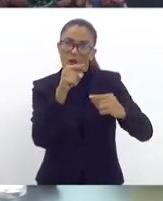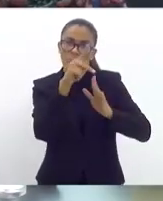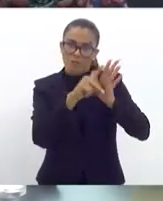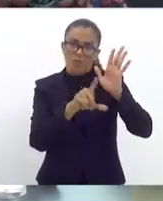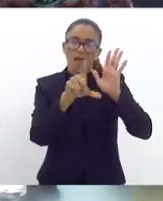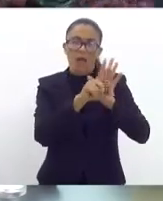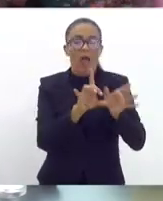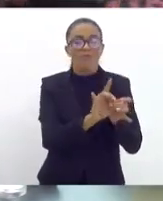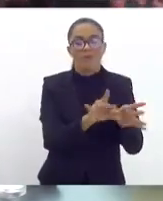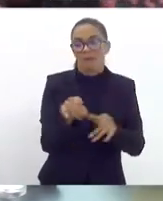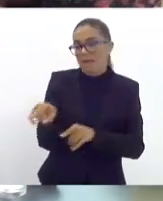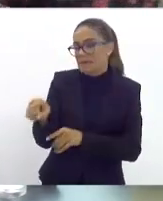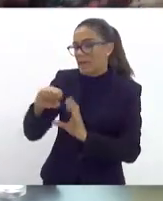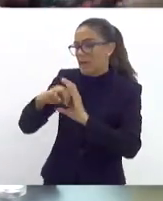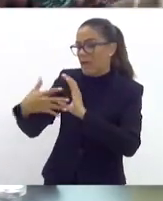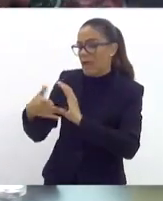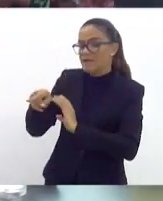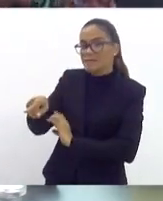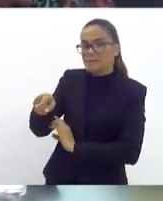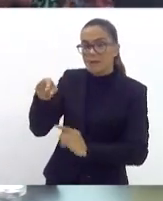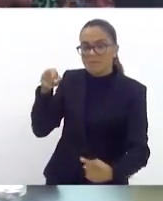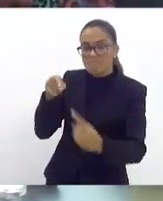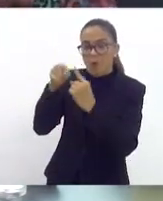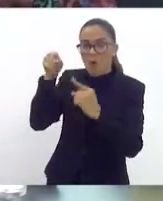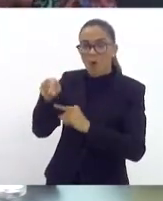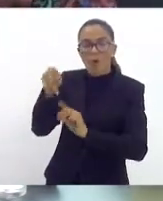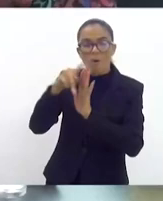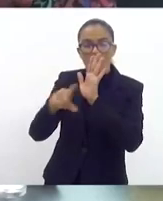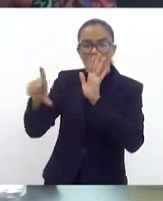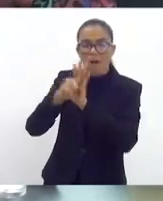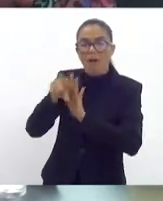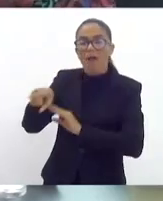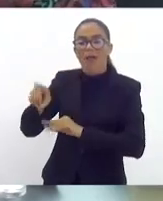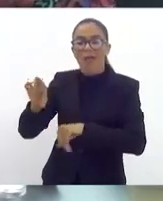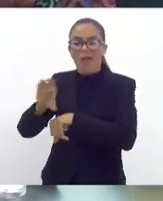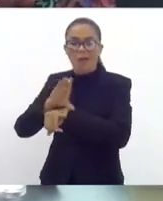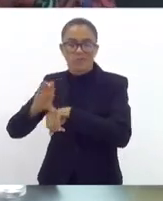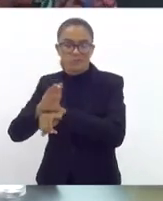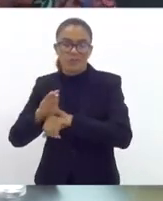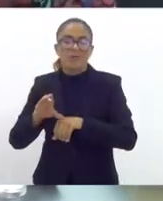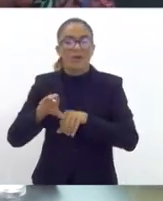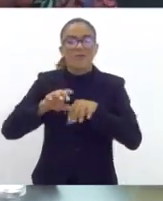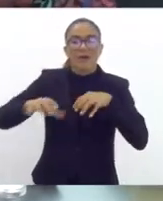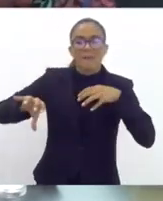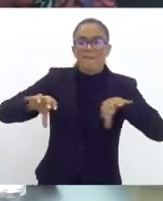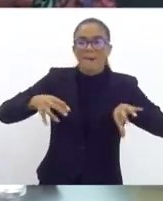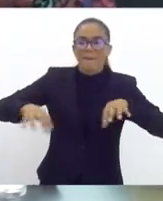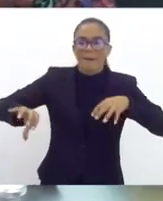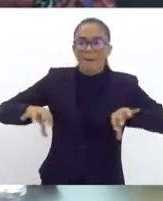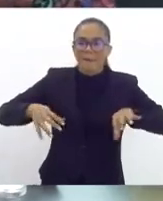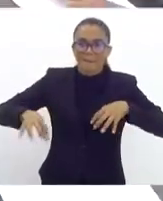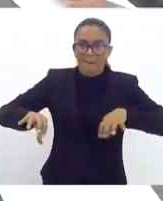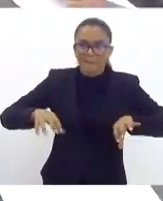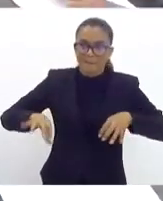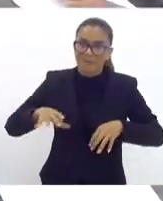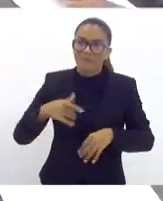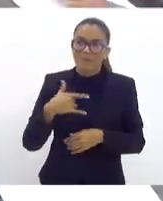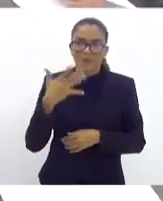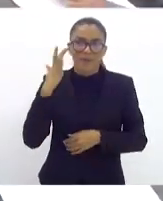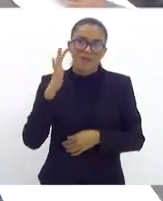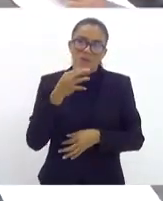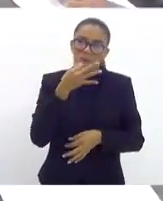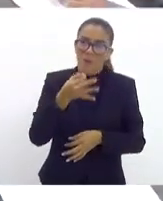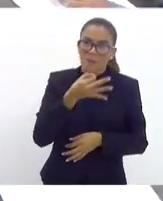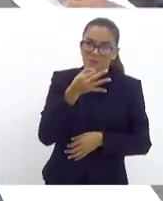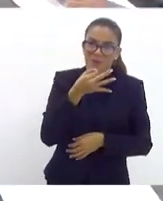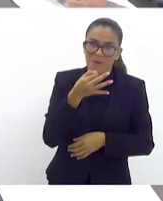autorizativo tá as características fazem com que ele de fato seja Incondicional E aí passa assim indicação Legislativa e assim por diante estava quase convicto de uma